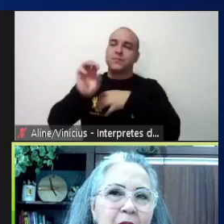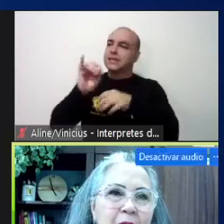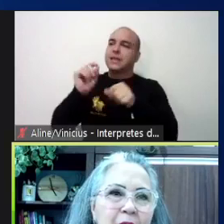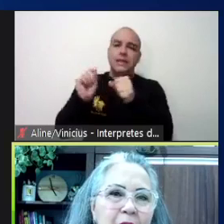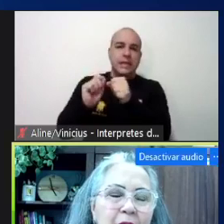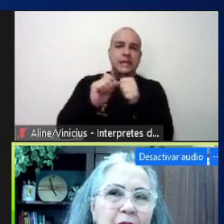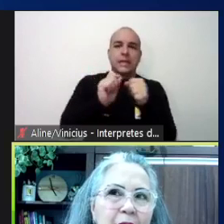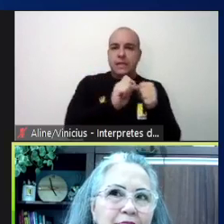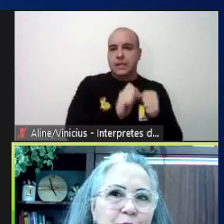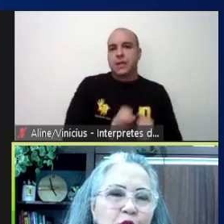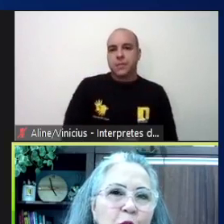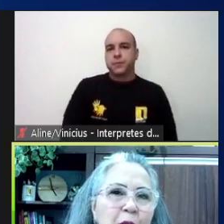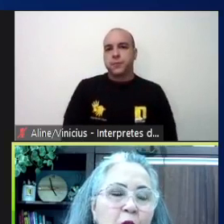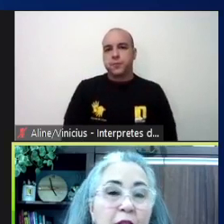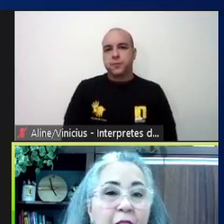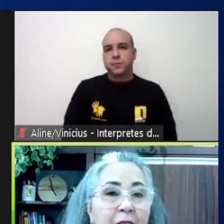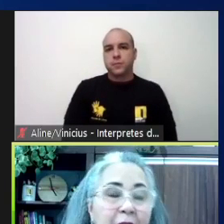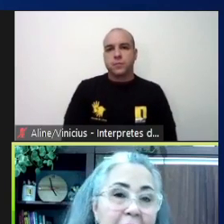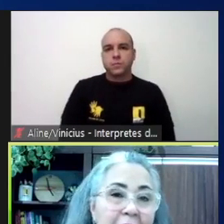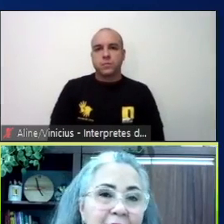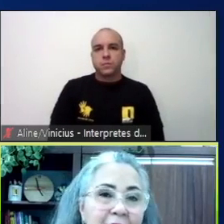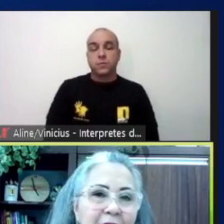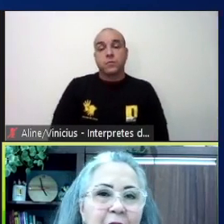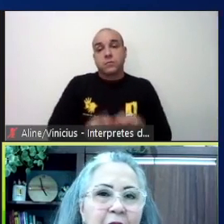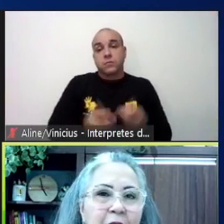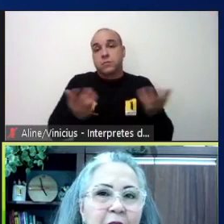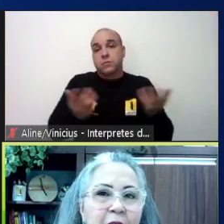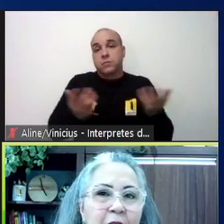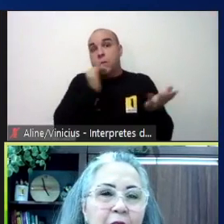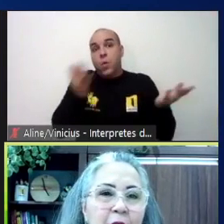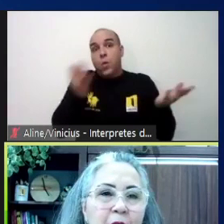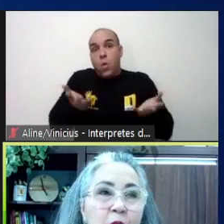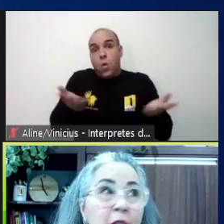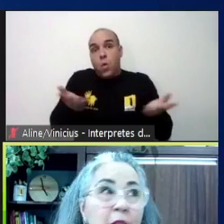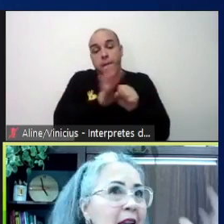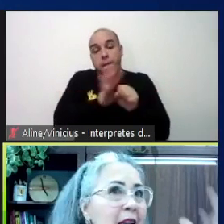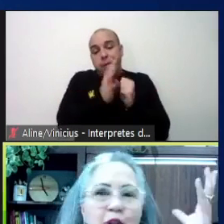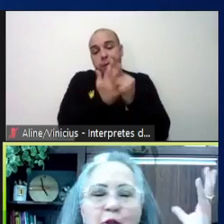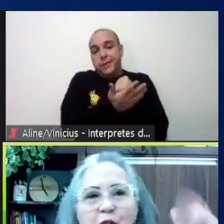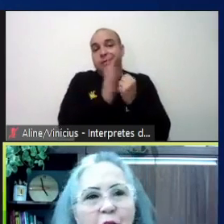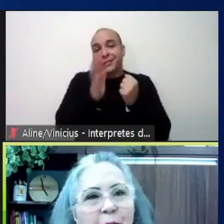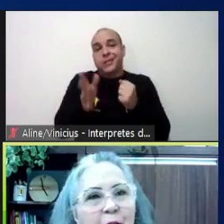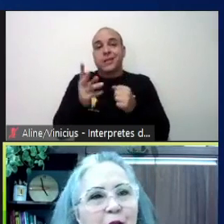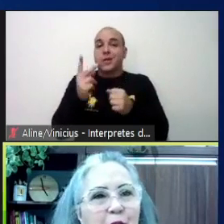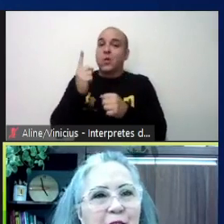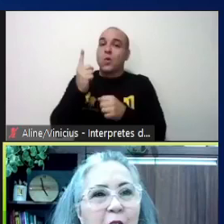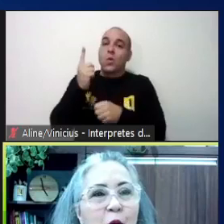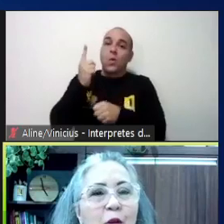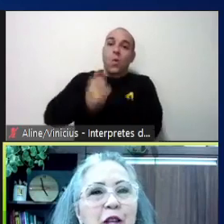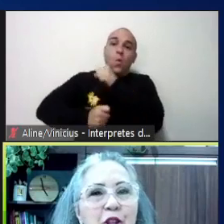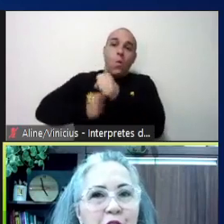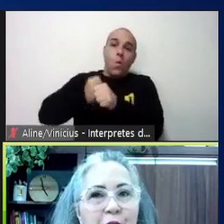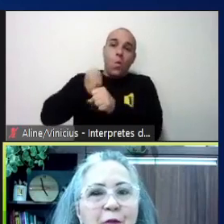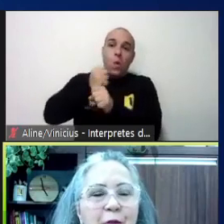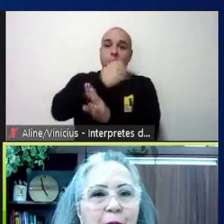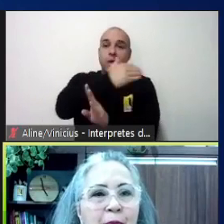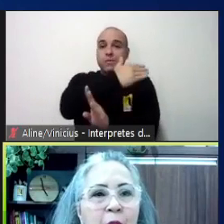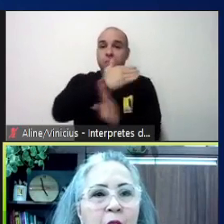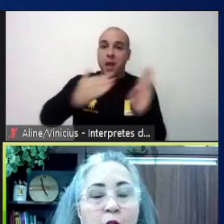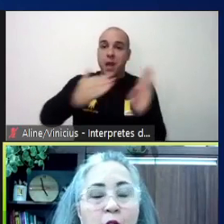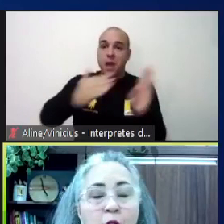pandemia nos obrigou a ficar em casa, em um inédito isolamento social